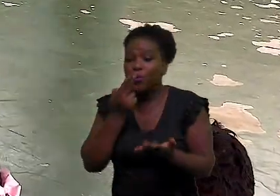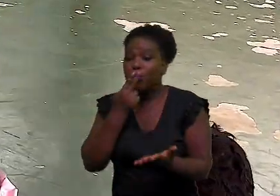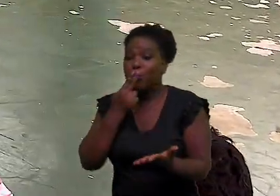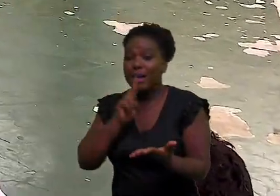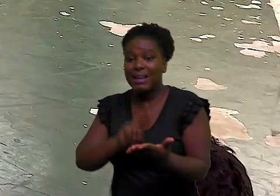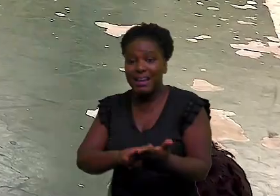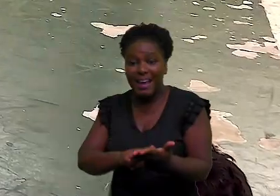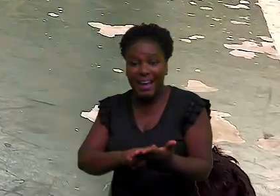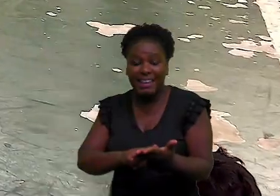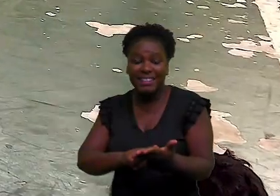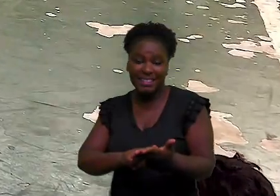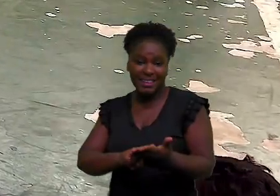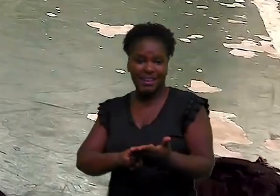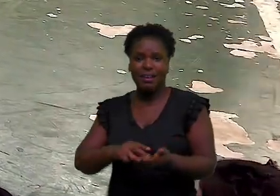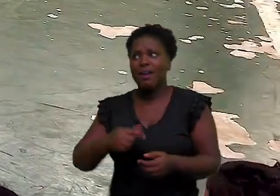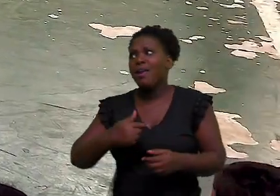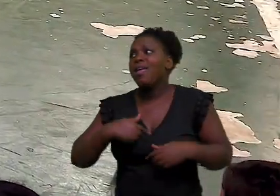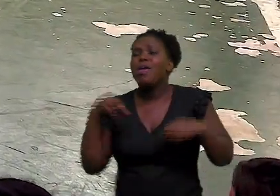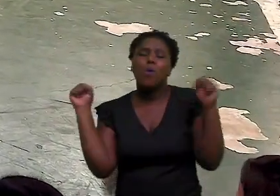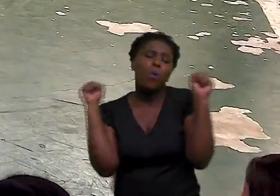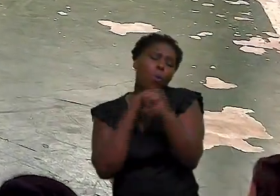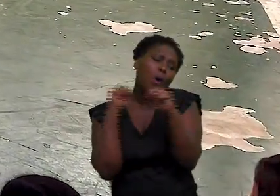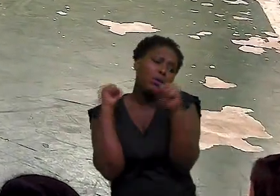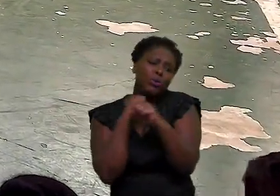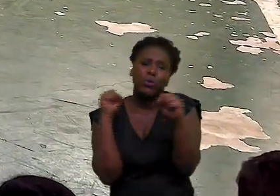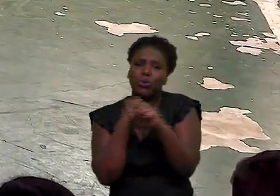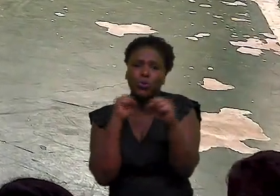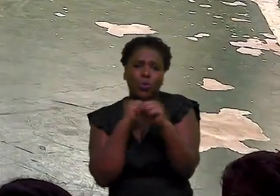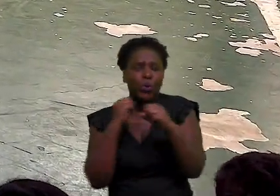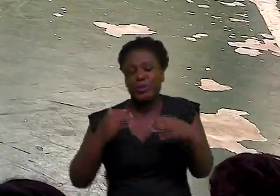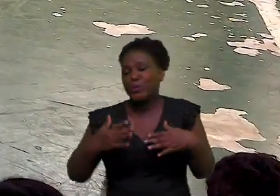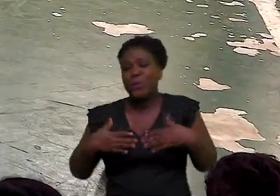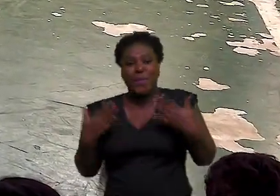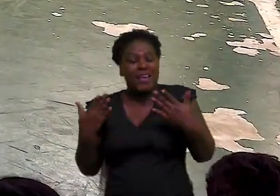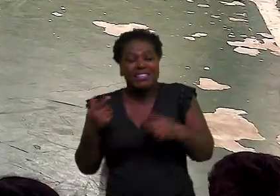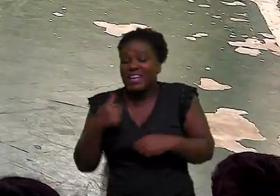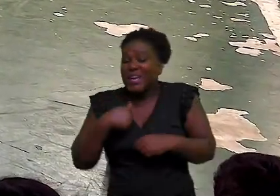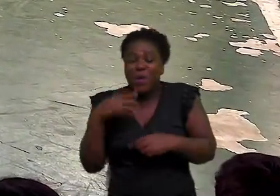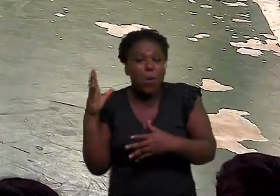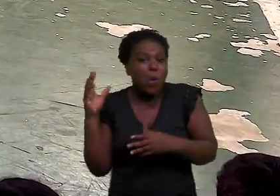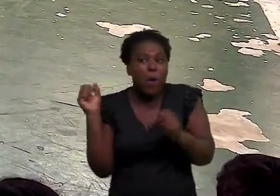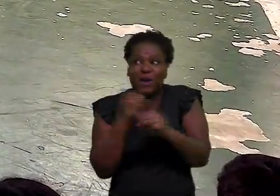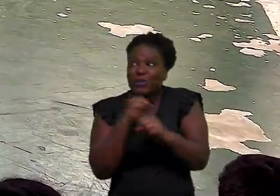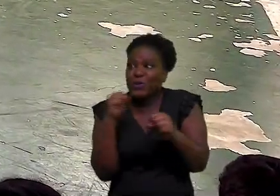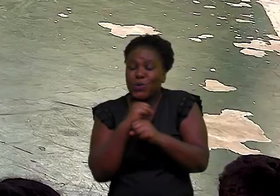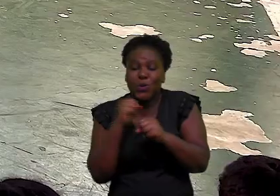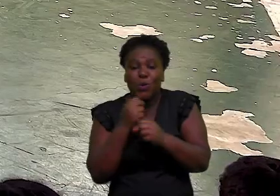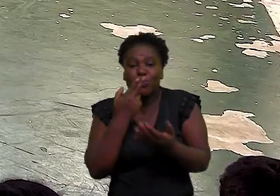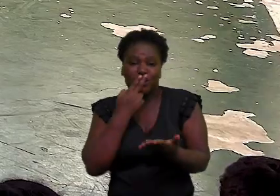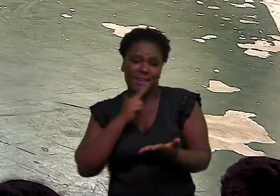surpresa. Eu adoro carta. Eu quero ver essa carta. E eu vou levar essa carta, sabe pra onde?